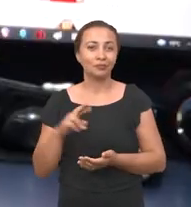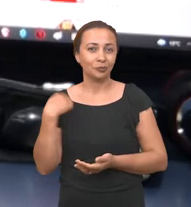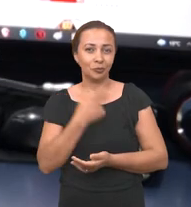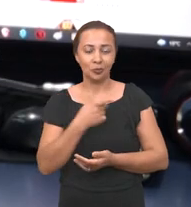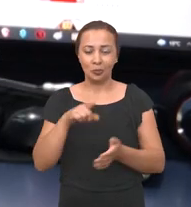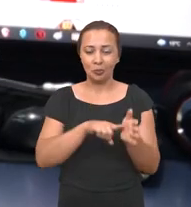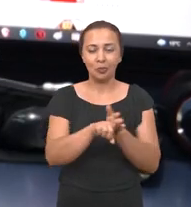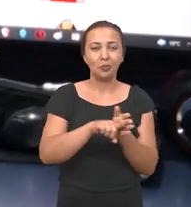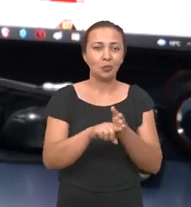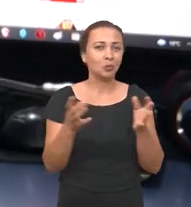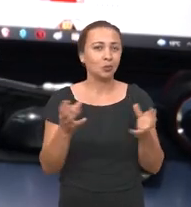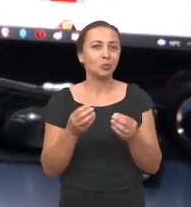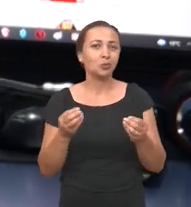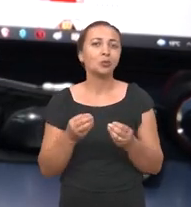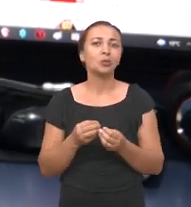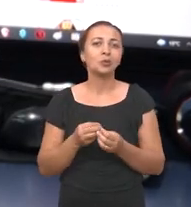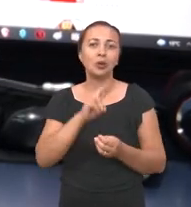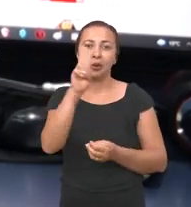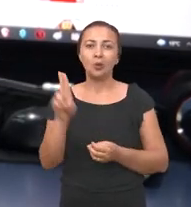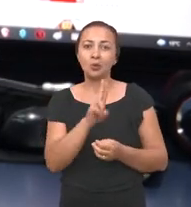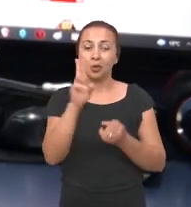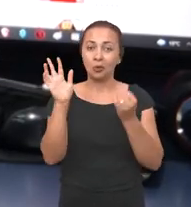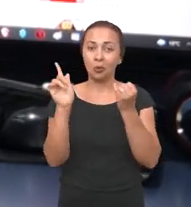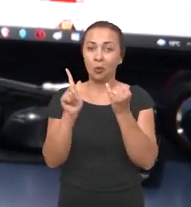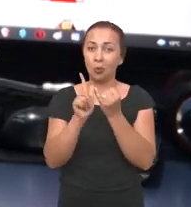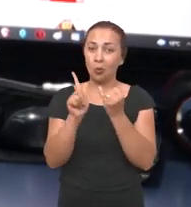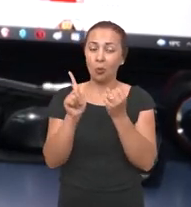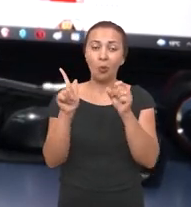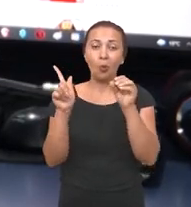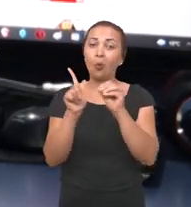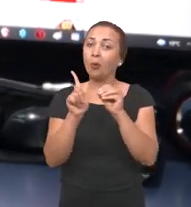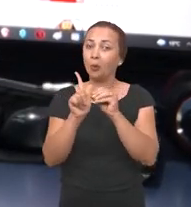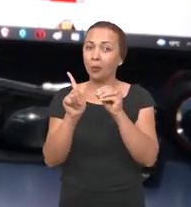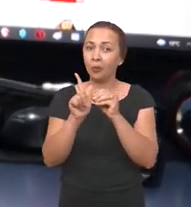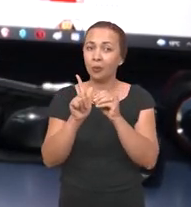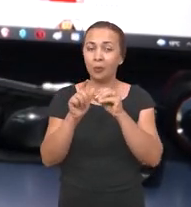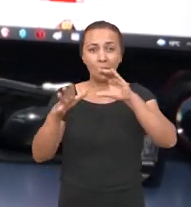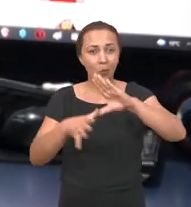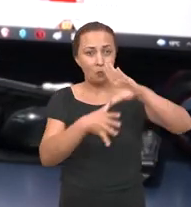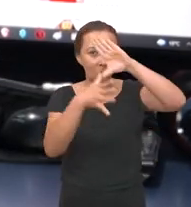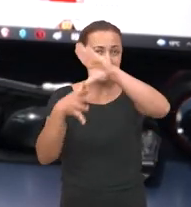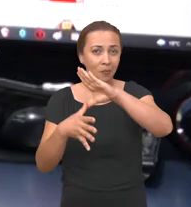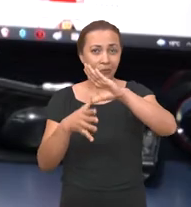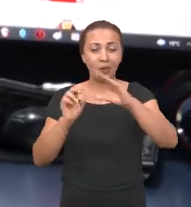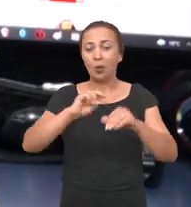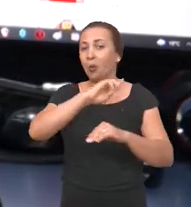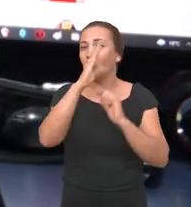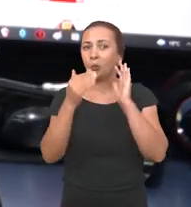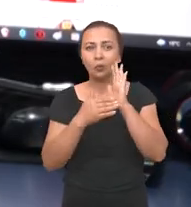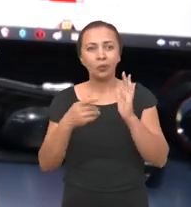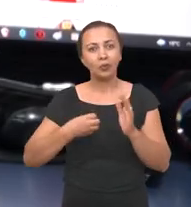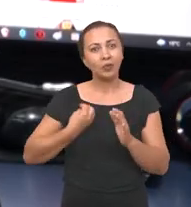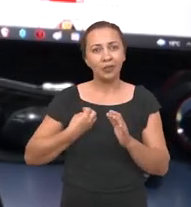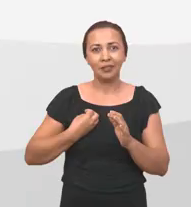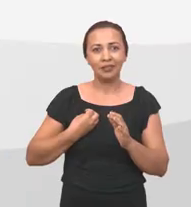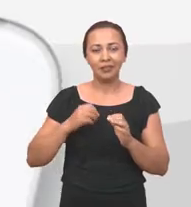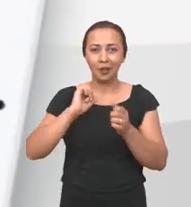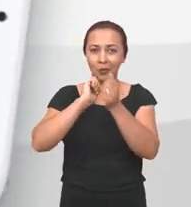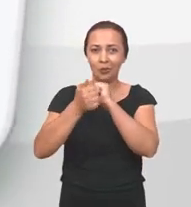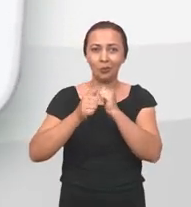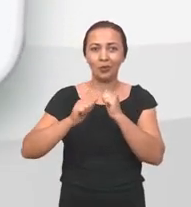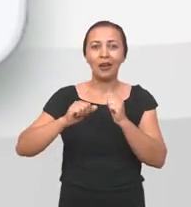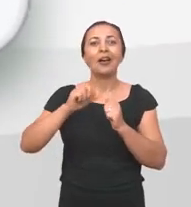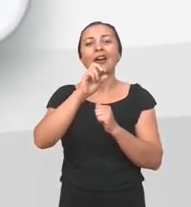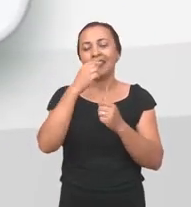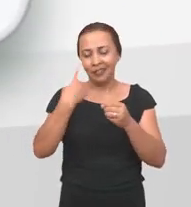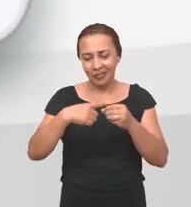pesquisou bastante usando Google Maps, então tudo que tá lá no jogo é basicamente conquista. Então